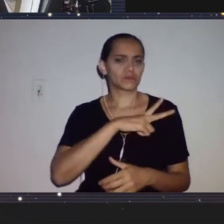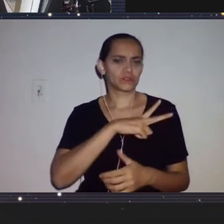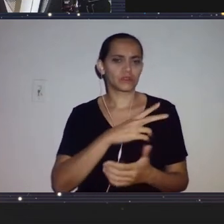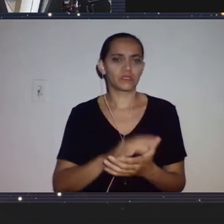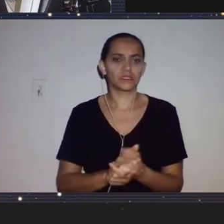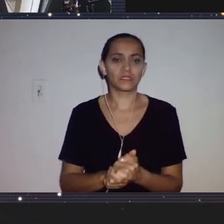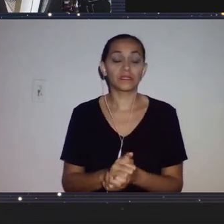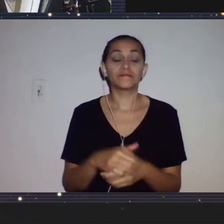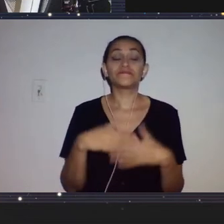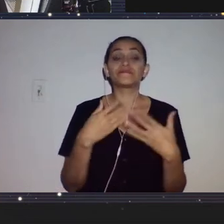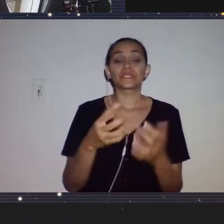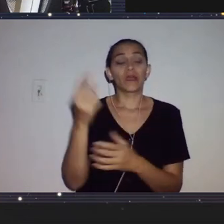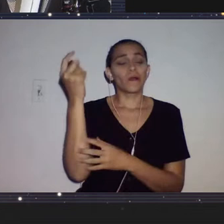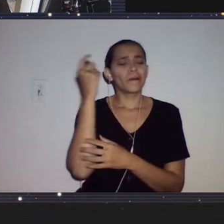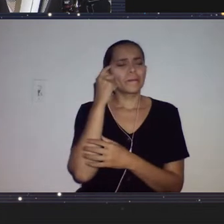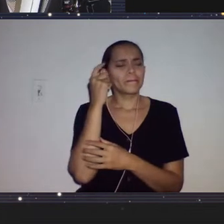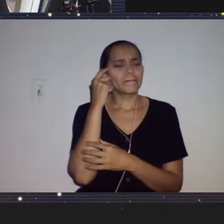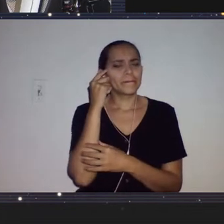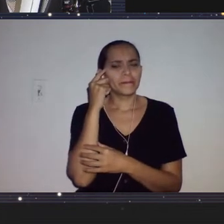source